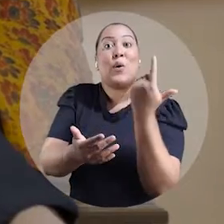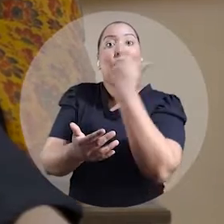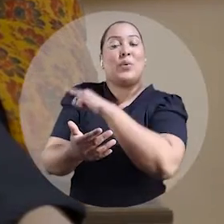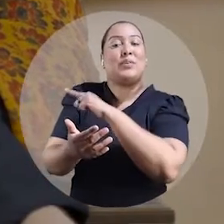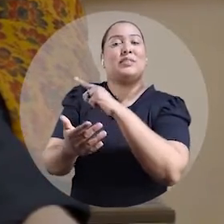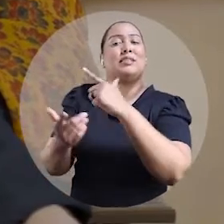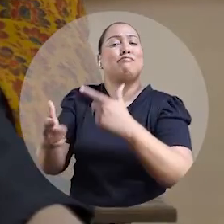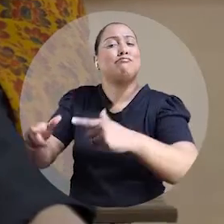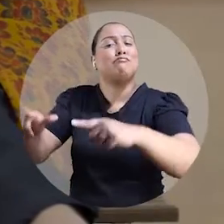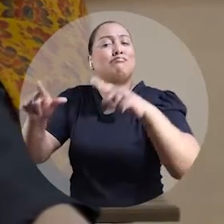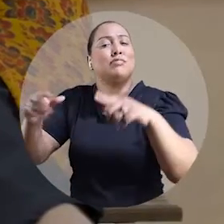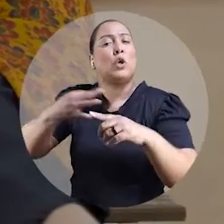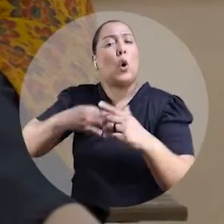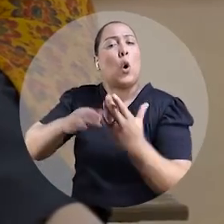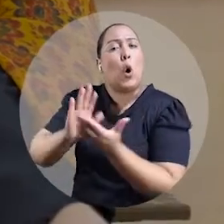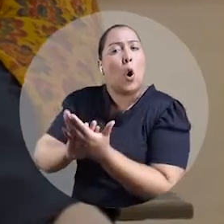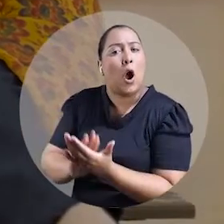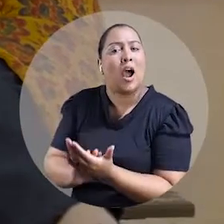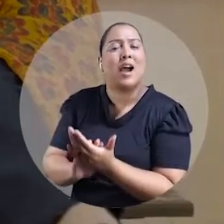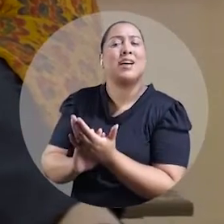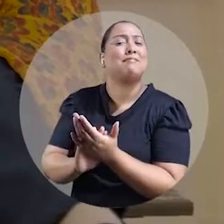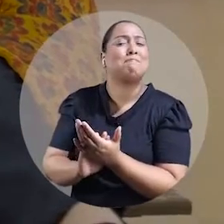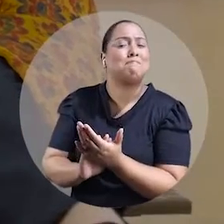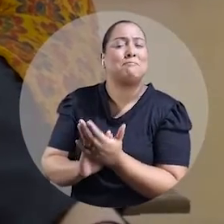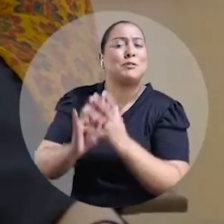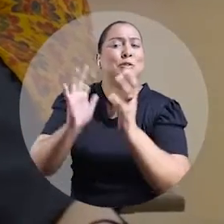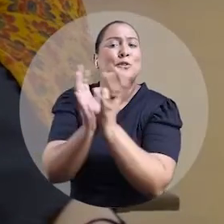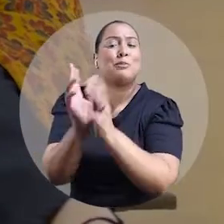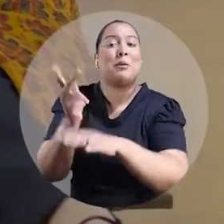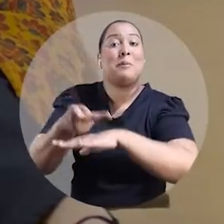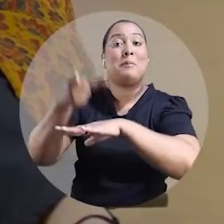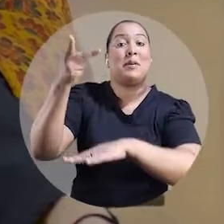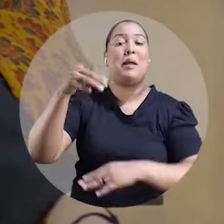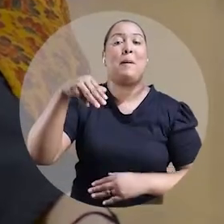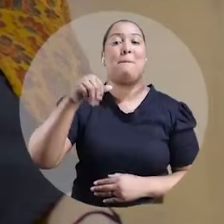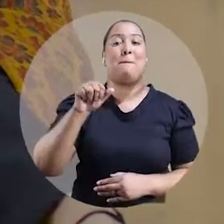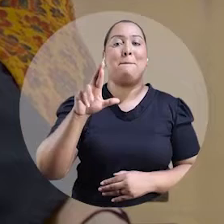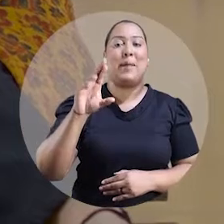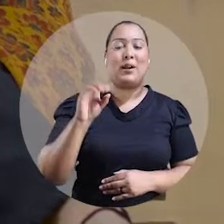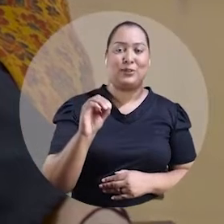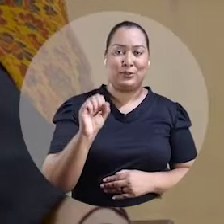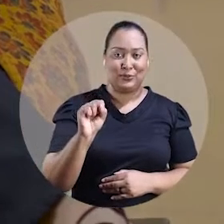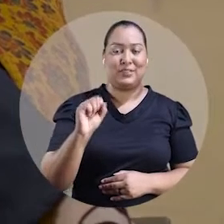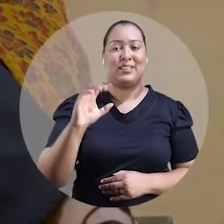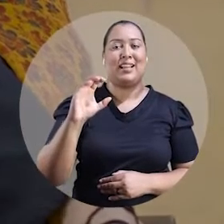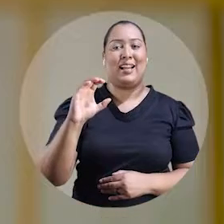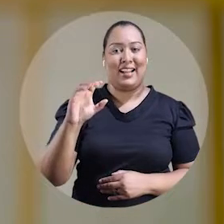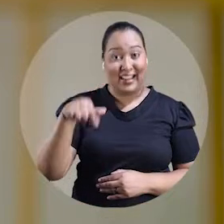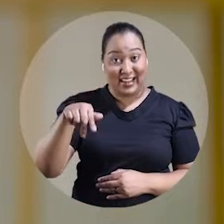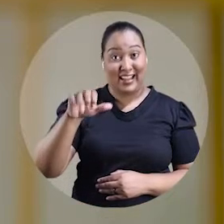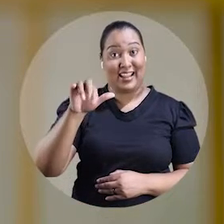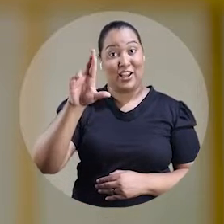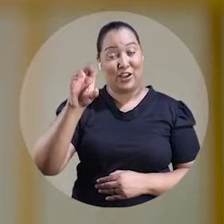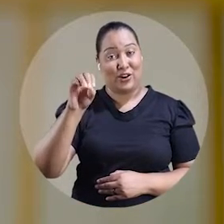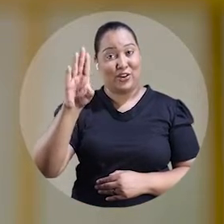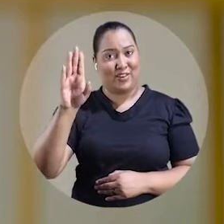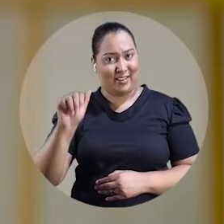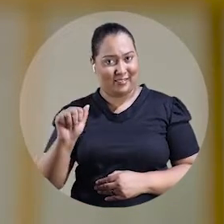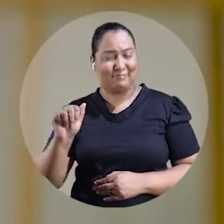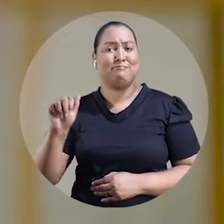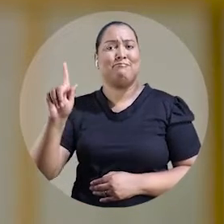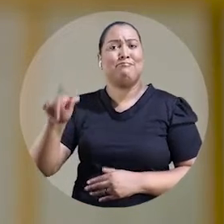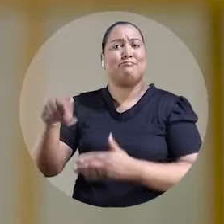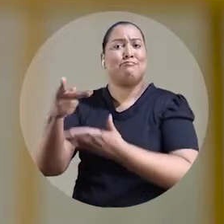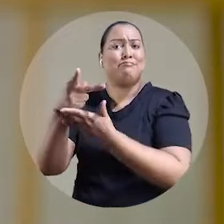a menção honrosa no Prêmio Marcos Quiroga, de poesia. Que legal. E você também